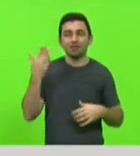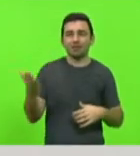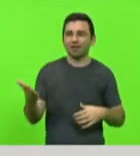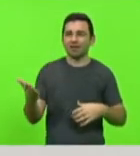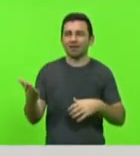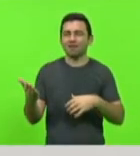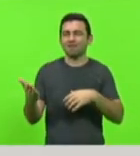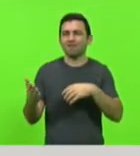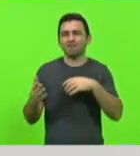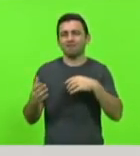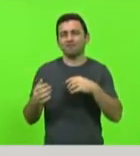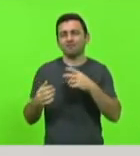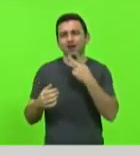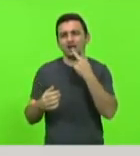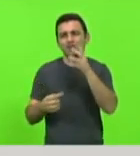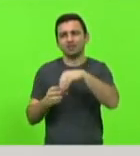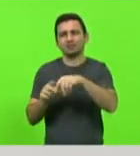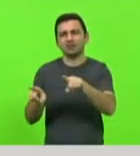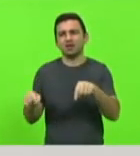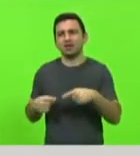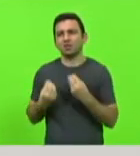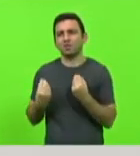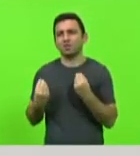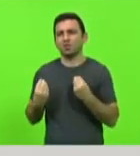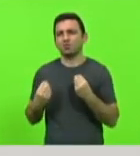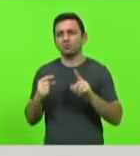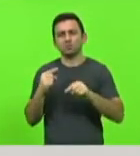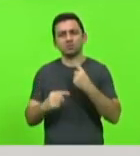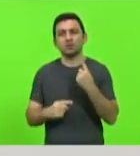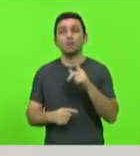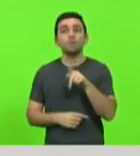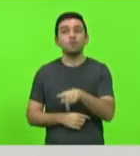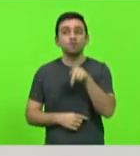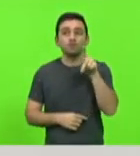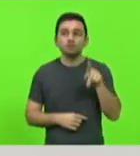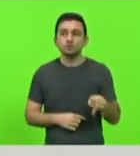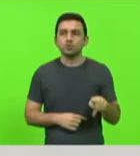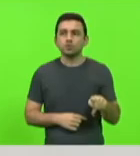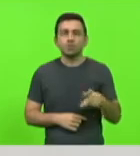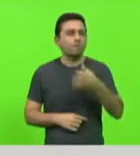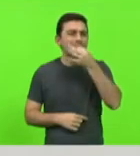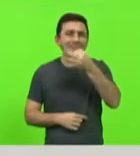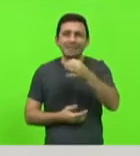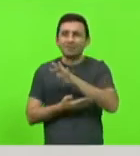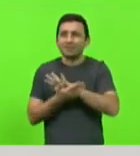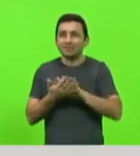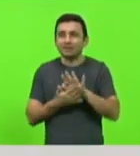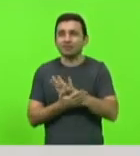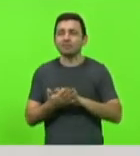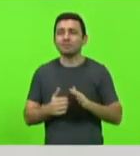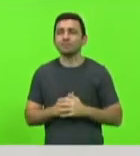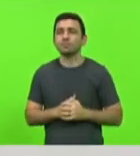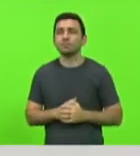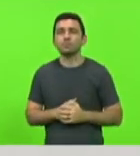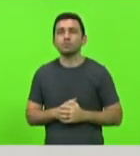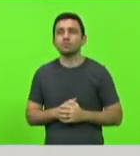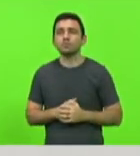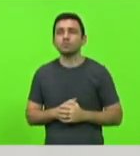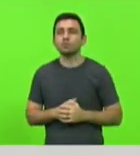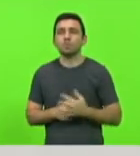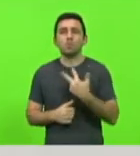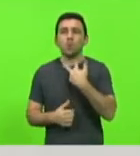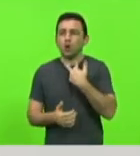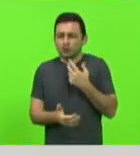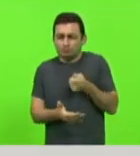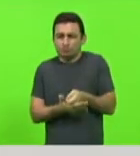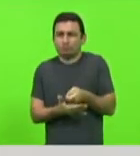da sala de aula, isso é inadmissível. O professor não tem que dar opinião, ele não tem que, muito menos, impor a sua